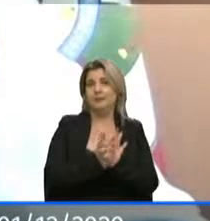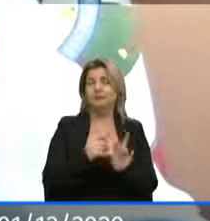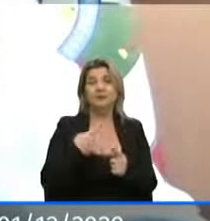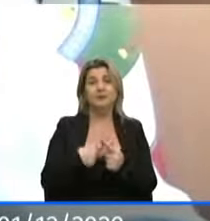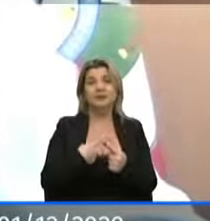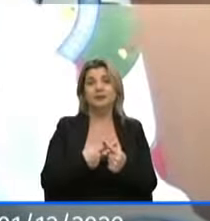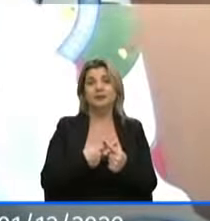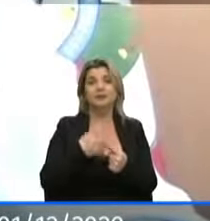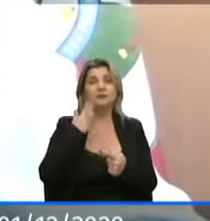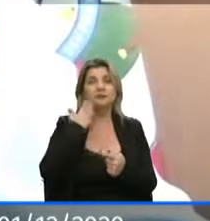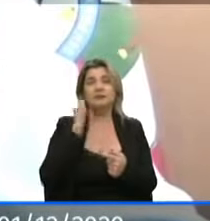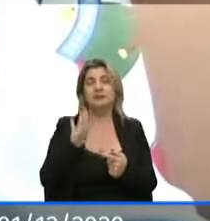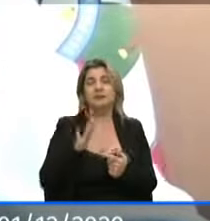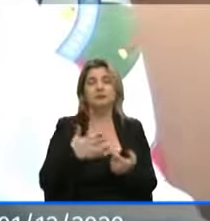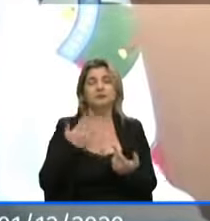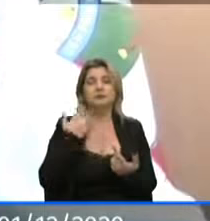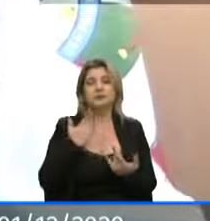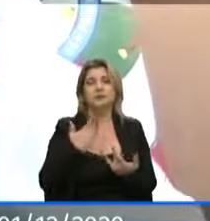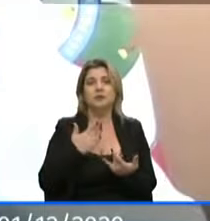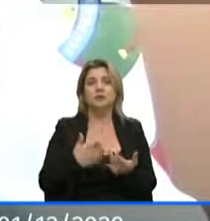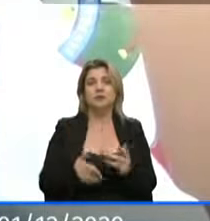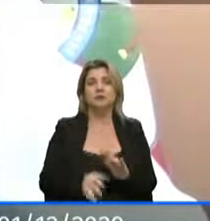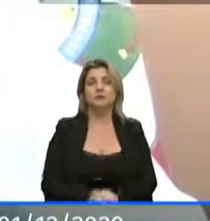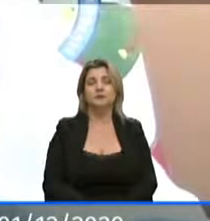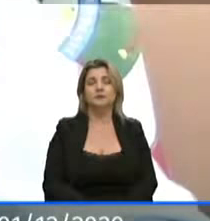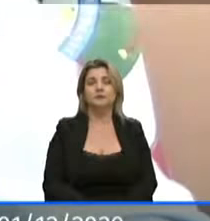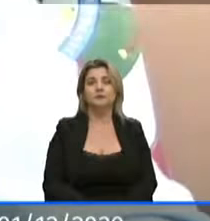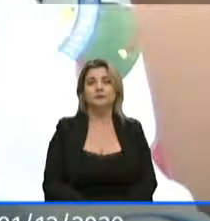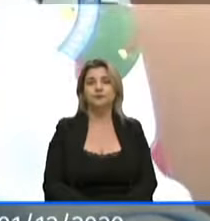isso, poderia abrir um precedente inédito aí na casa.